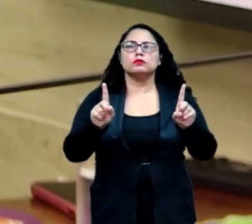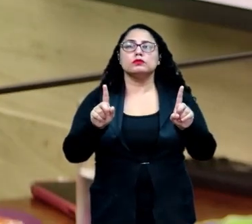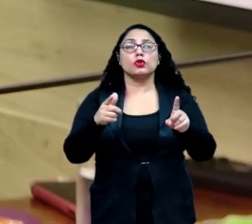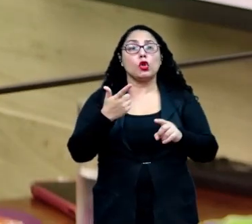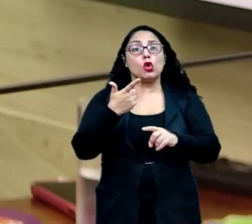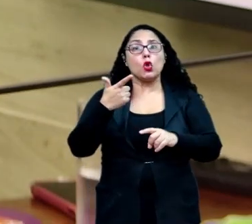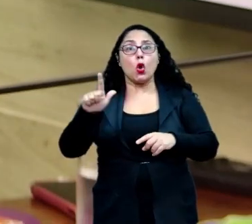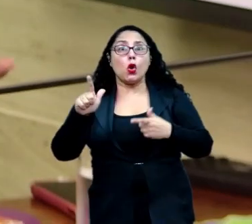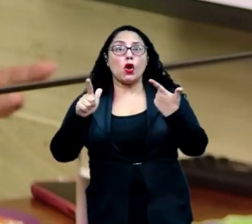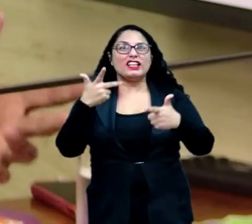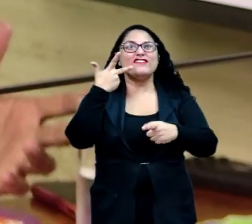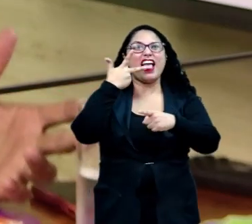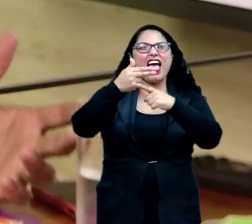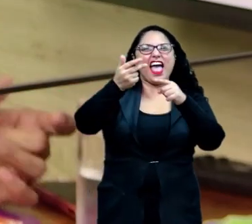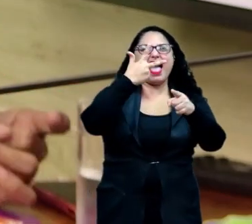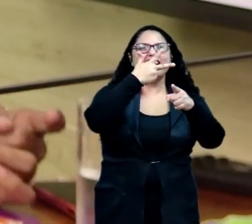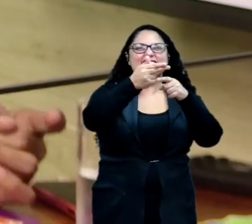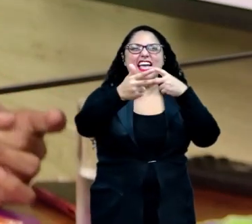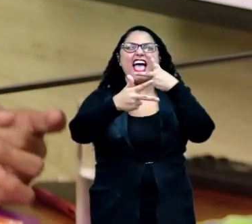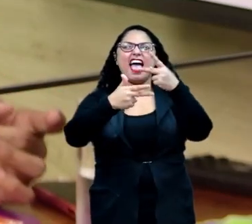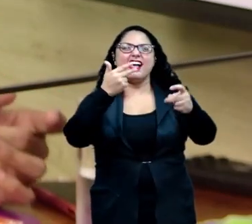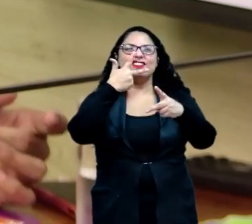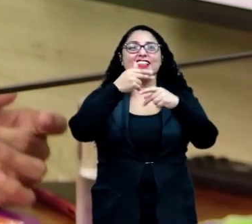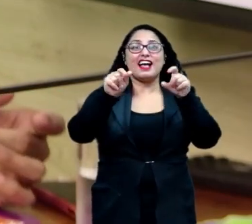E outras conquistas que a gente foi tecendo.